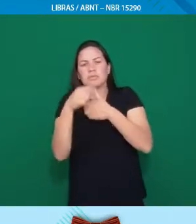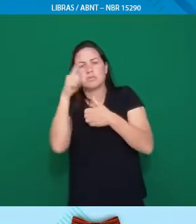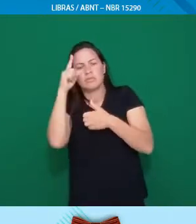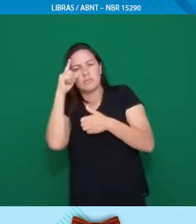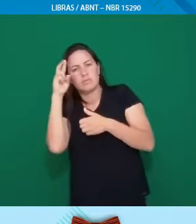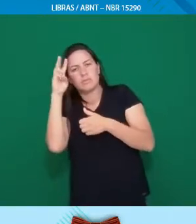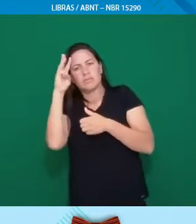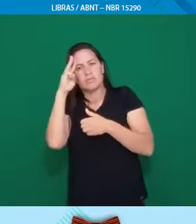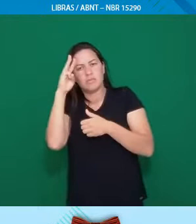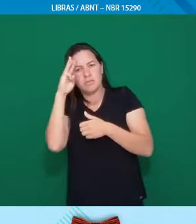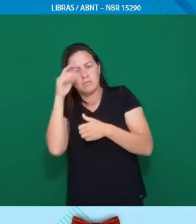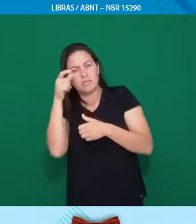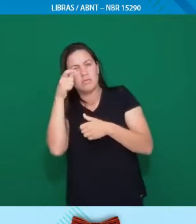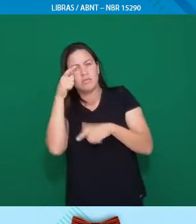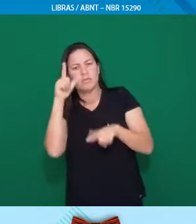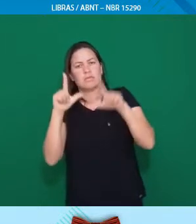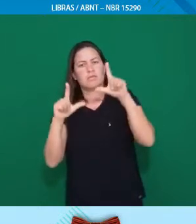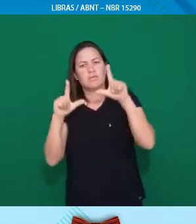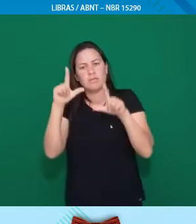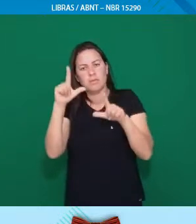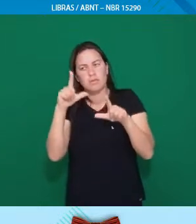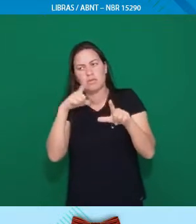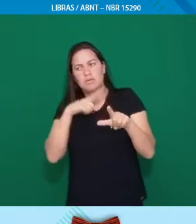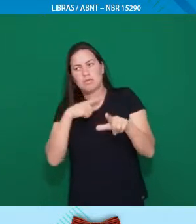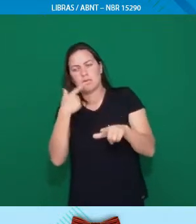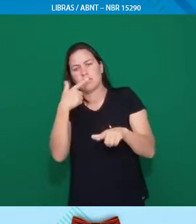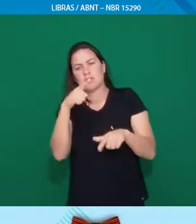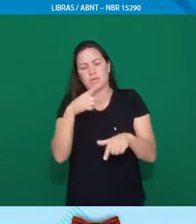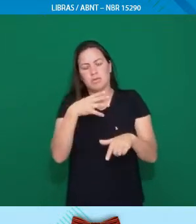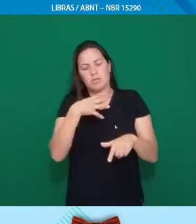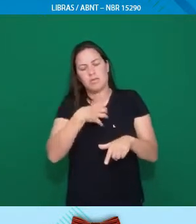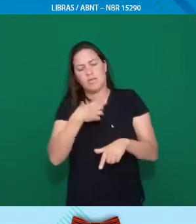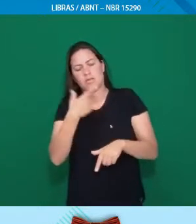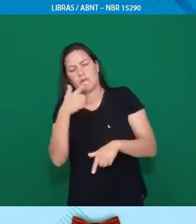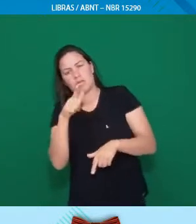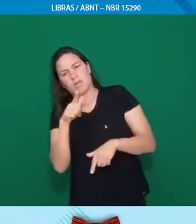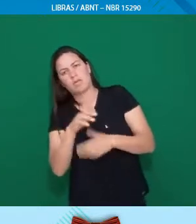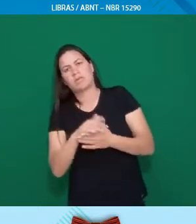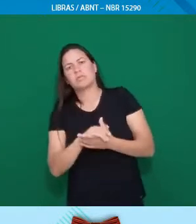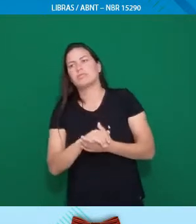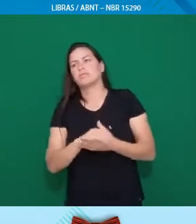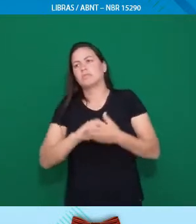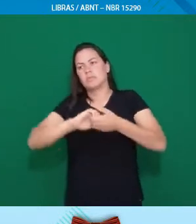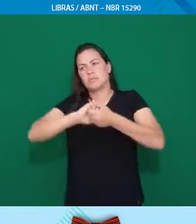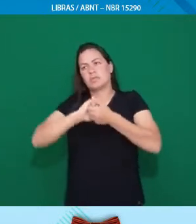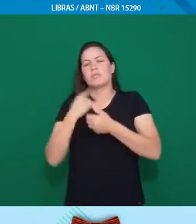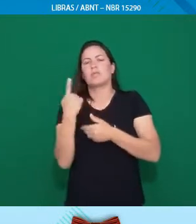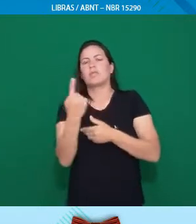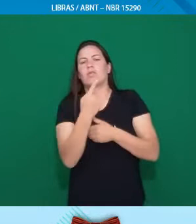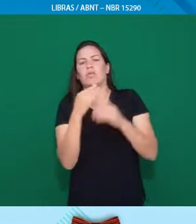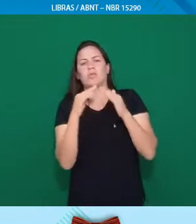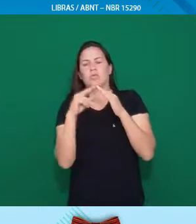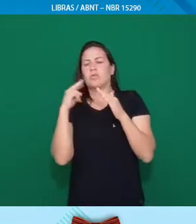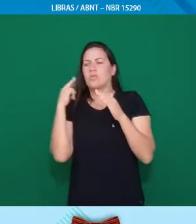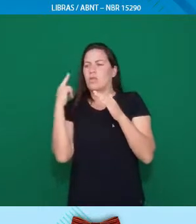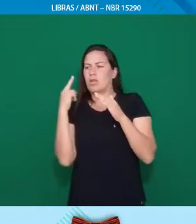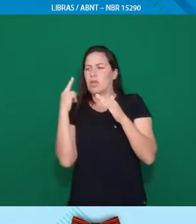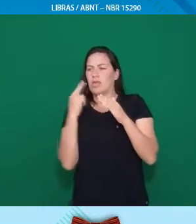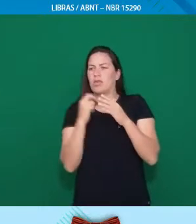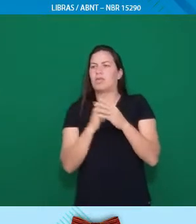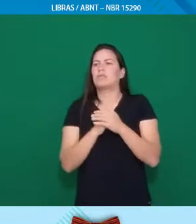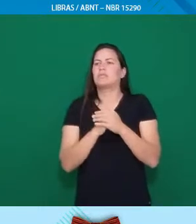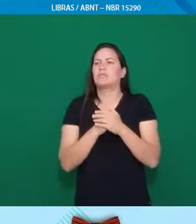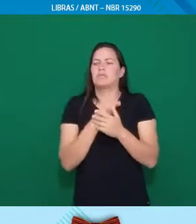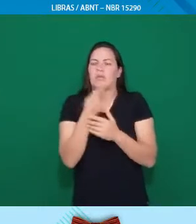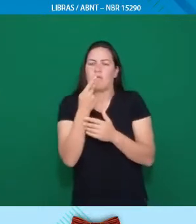todas as terça-feira Com certeza ele deve estar nos vendo esse momento e ele parabenizando a todos os vereadores